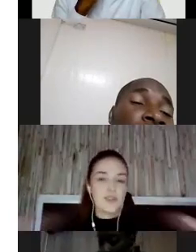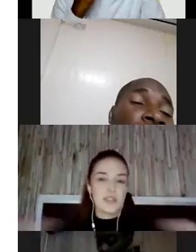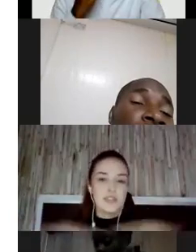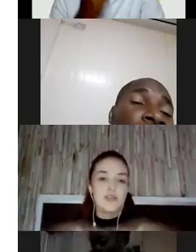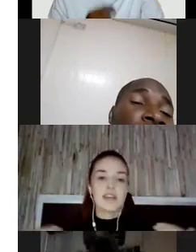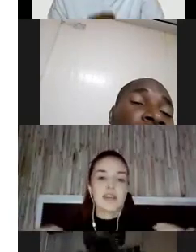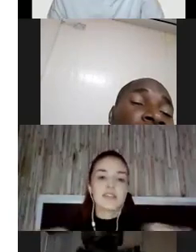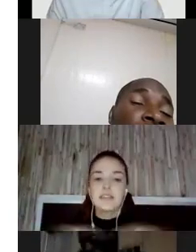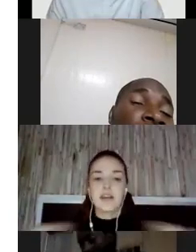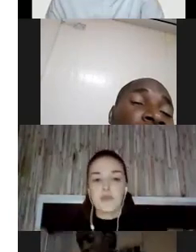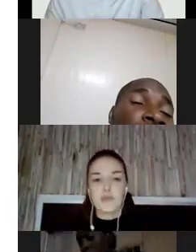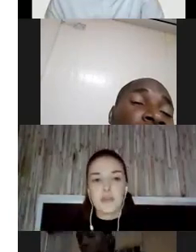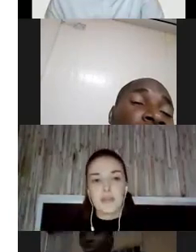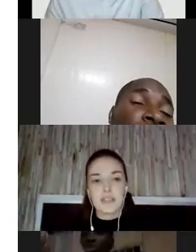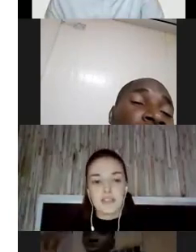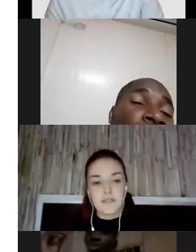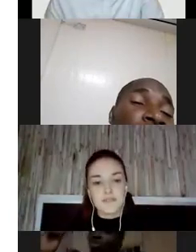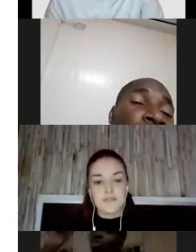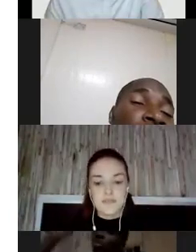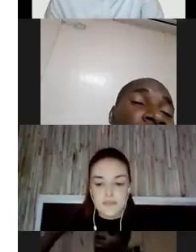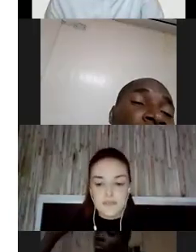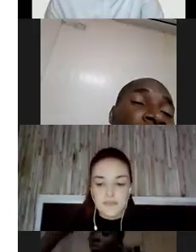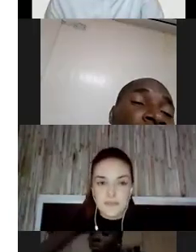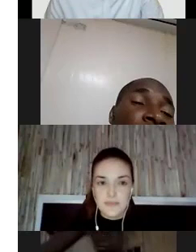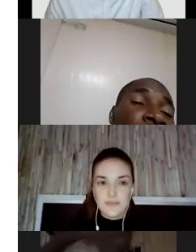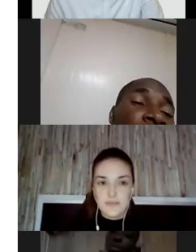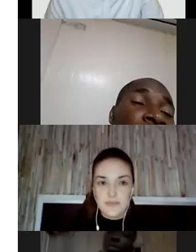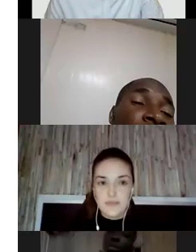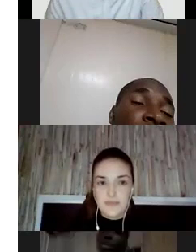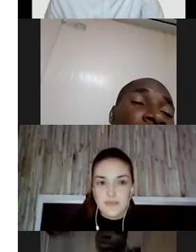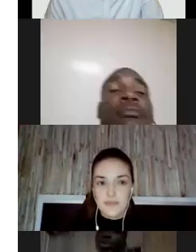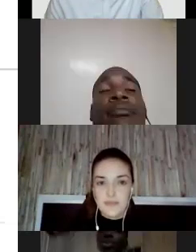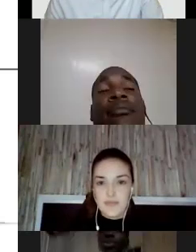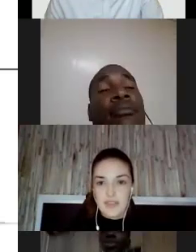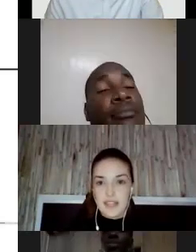uma discordância cortada assim abruptamente.